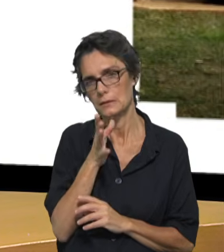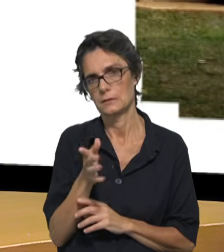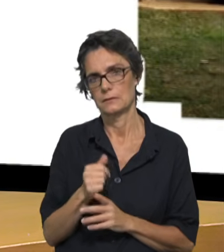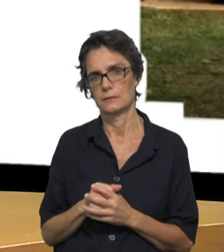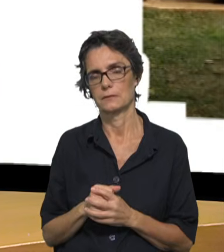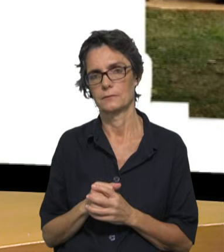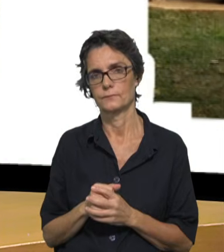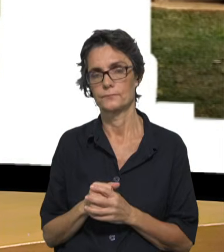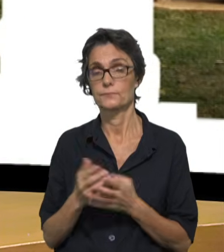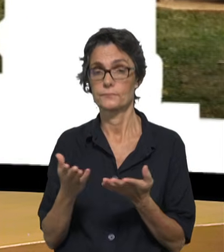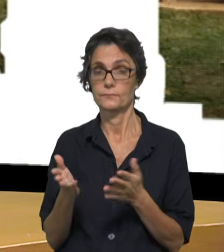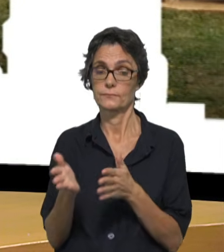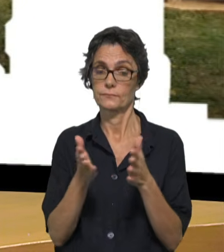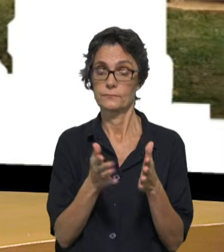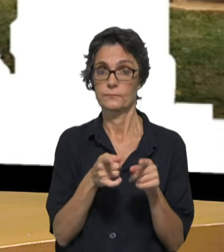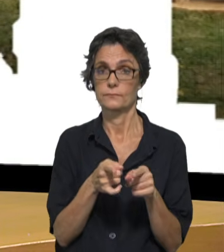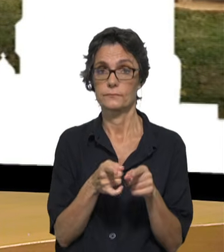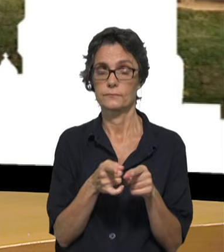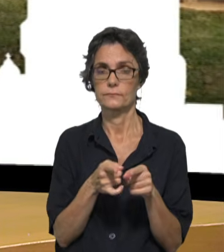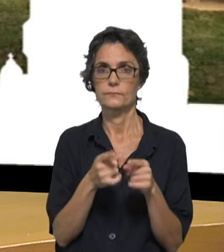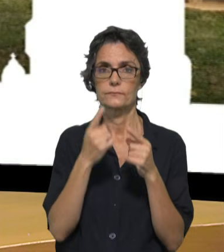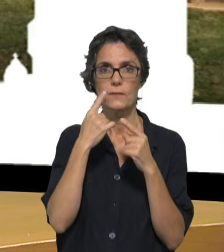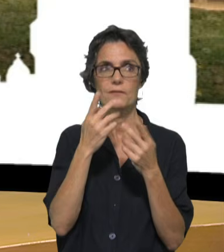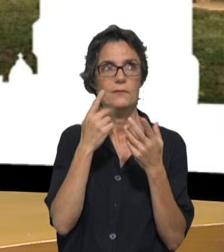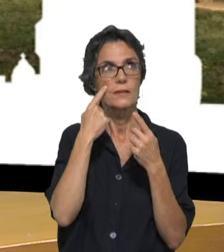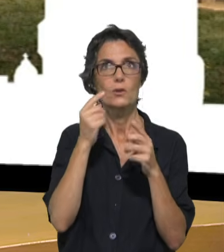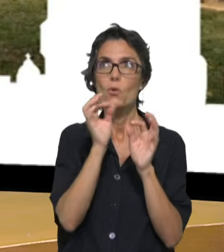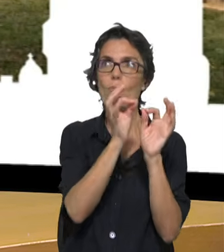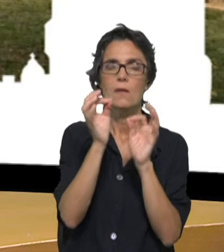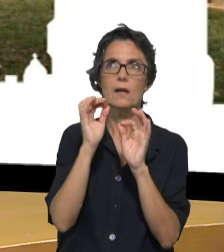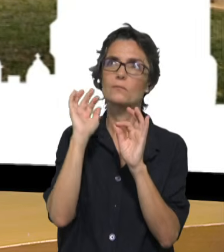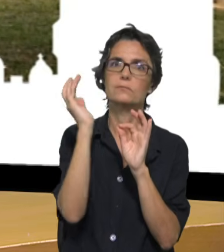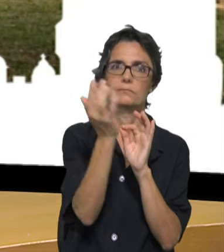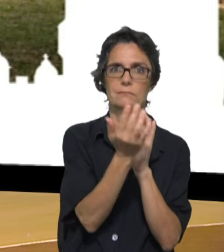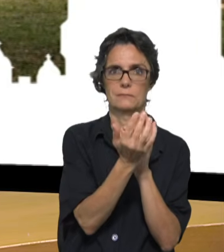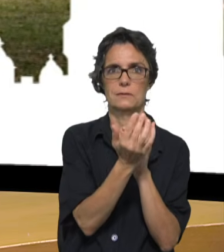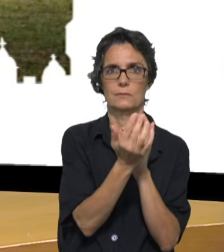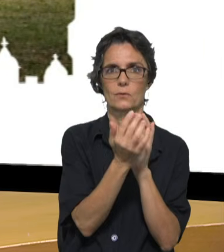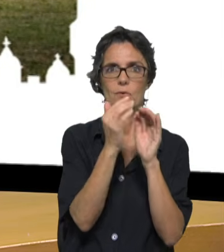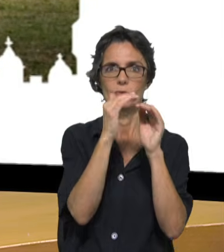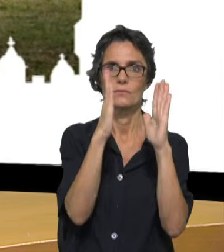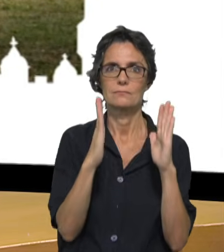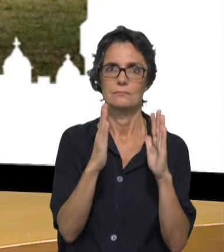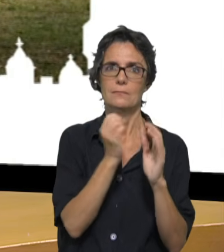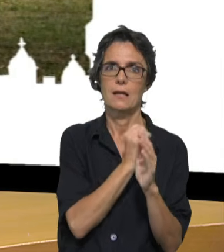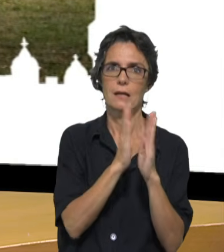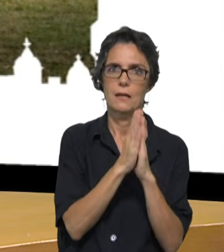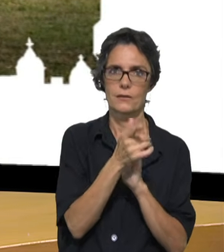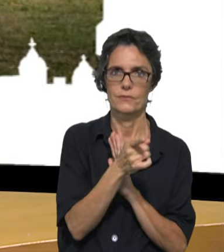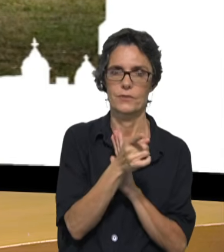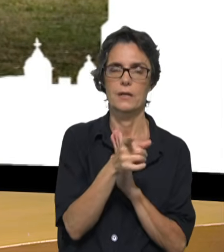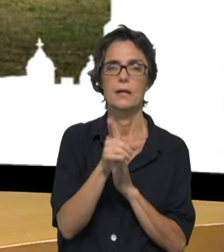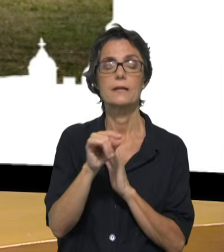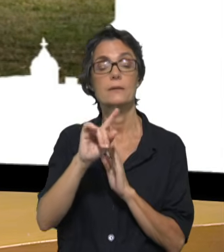Mostrar essa preservação do património, pronto. E depois tem um outro aspecto ainda mais